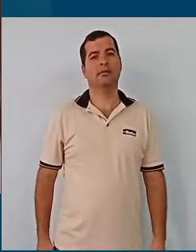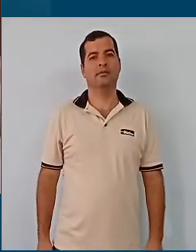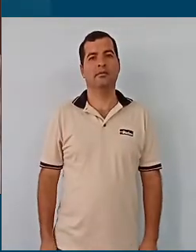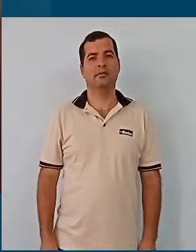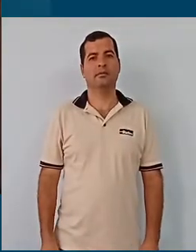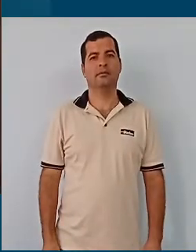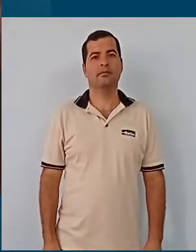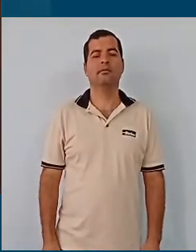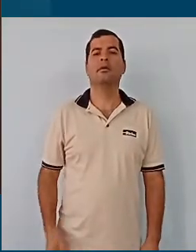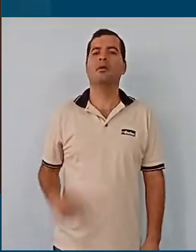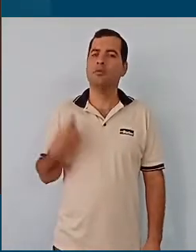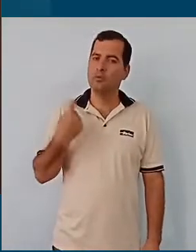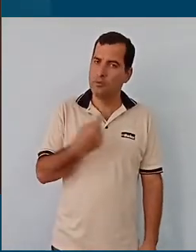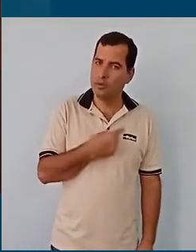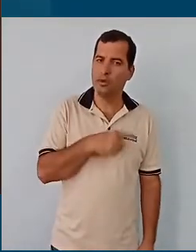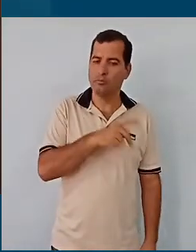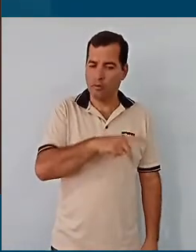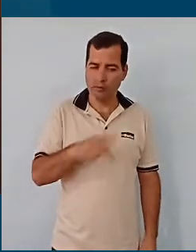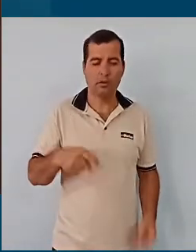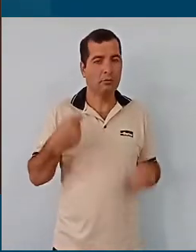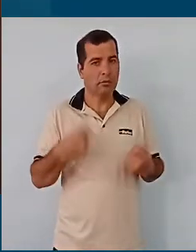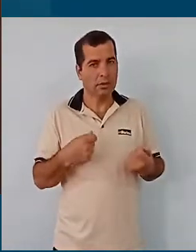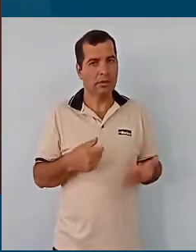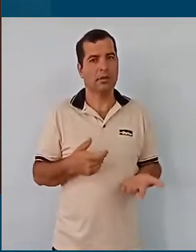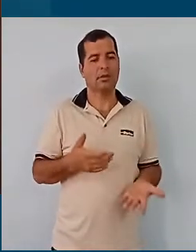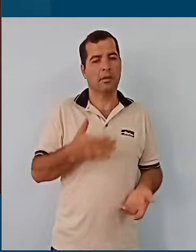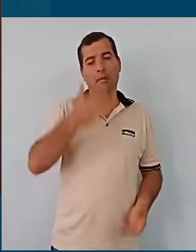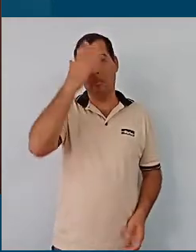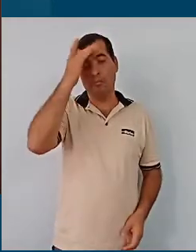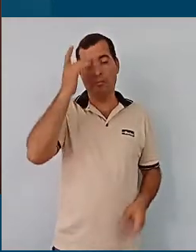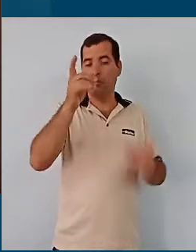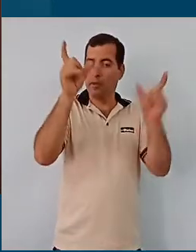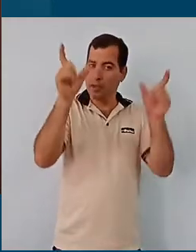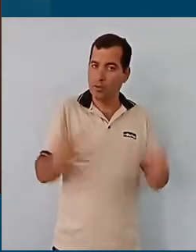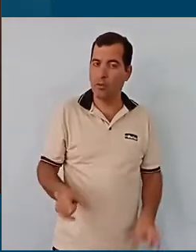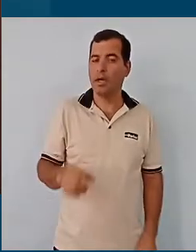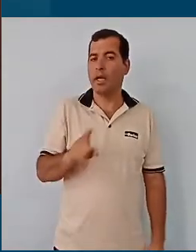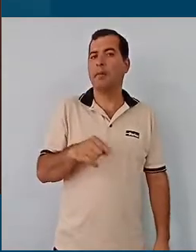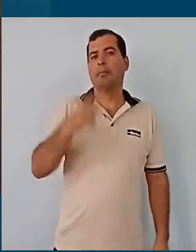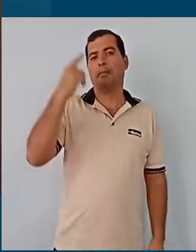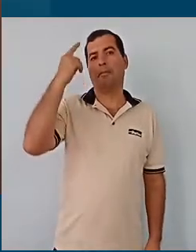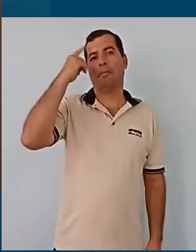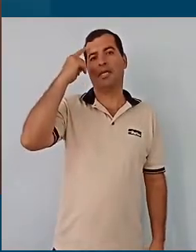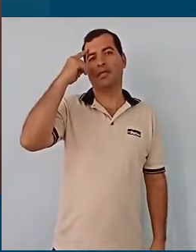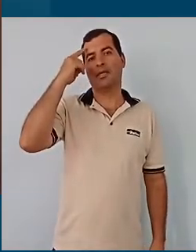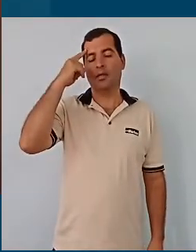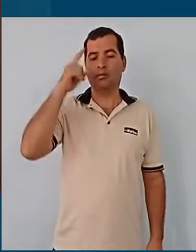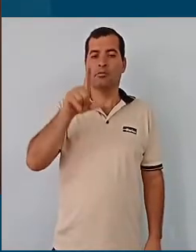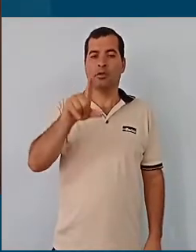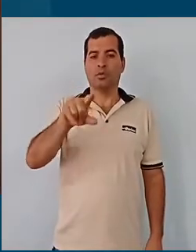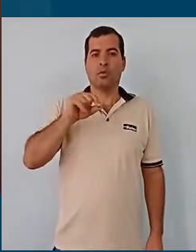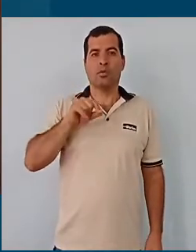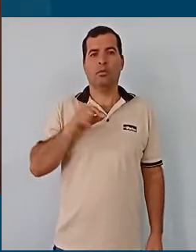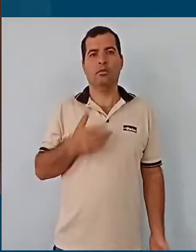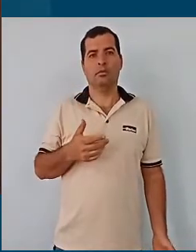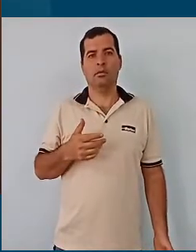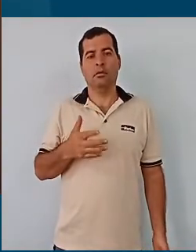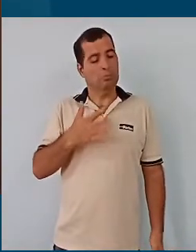nos configura como seres humanos, capacidade de pensar, de fazer escolhas de acordo com as suas